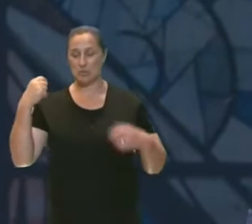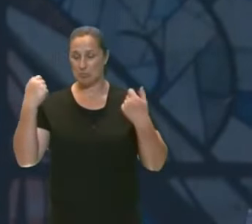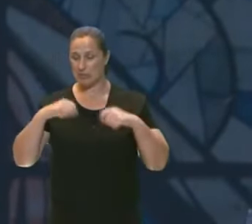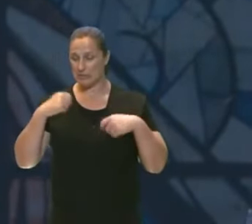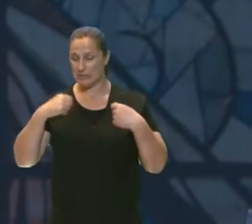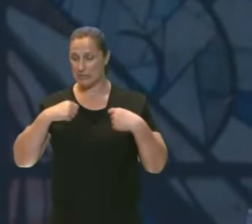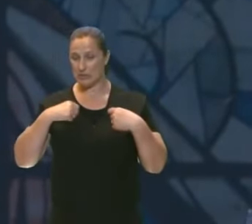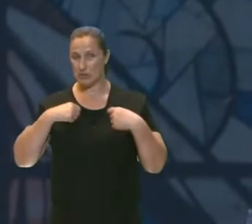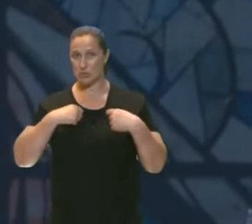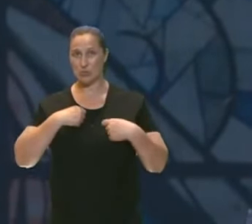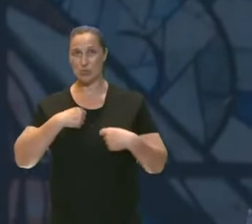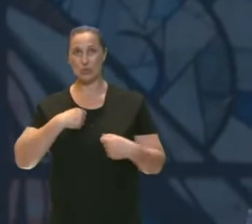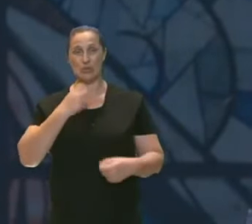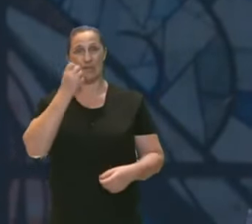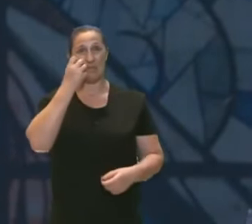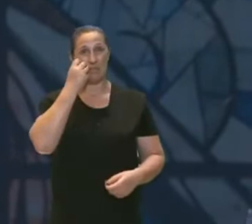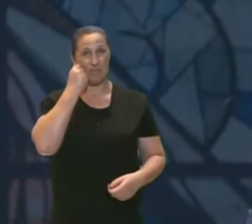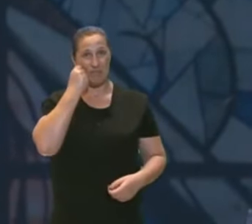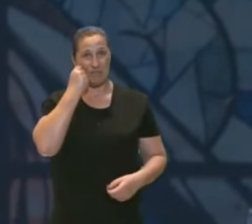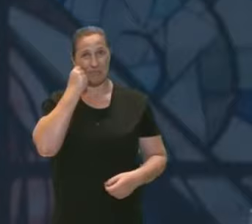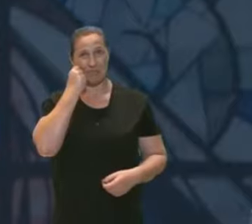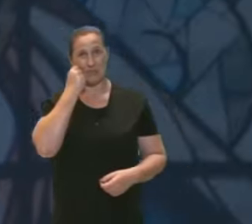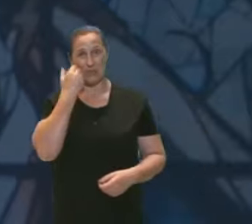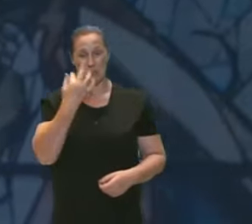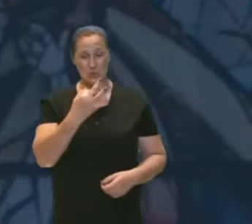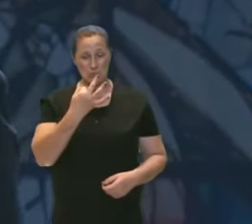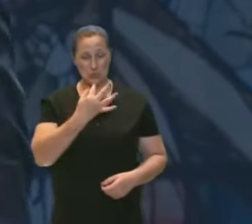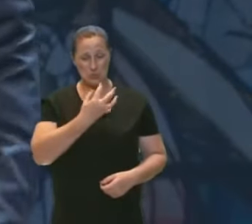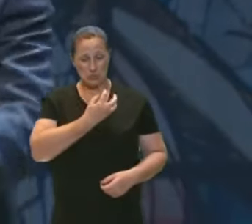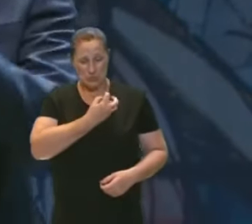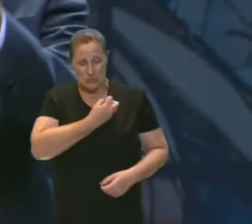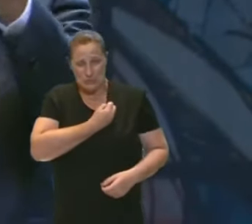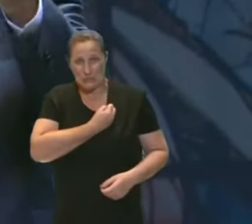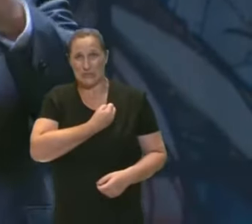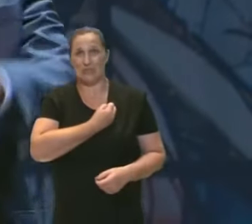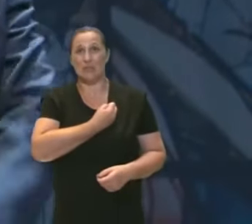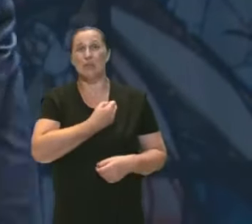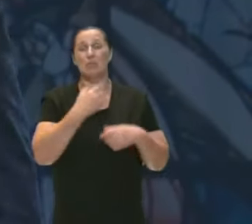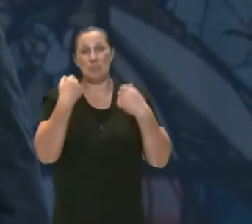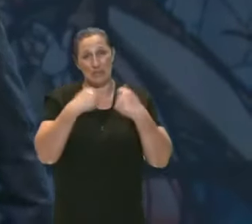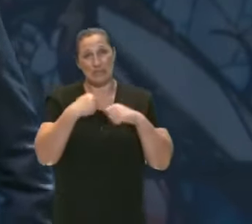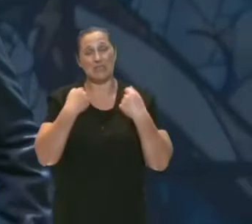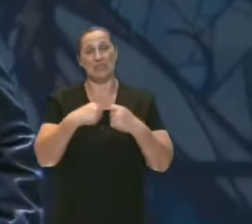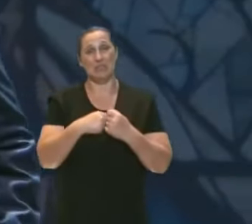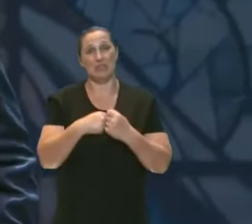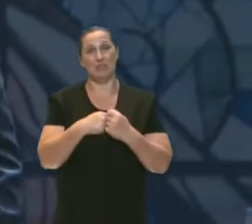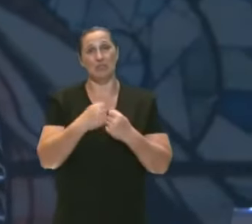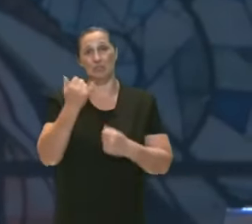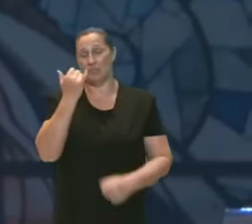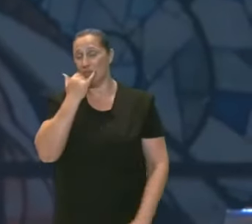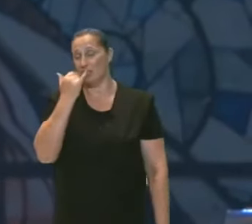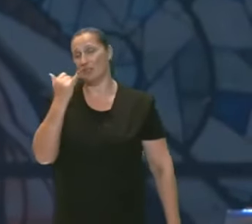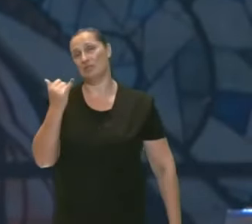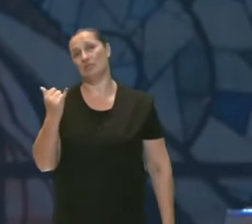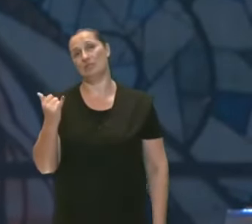dor, do rancor, eu preciso voltar a viver, eu preciso perdoar.